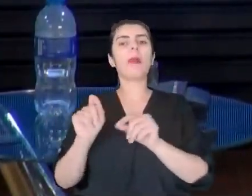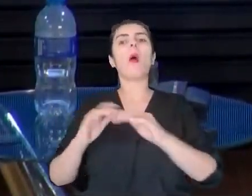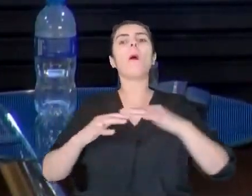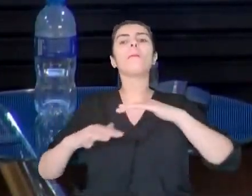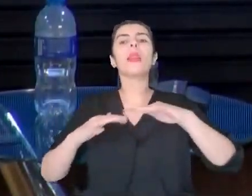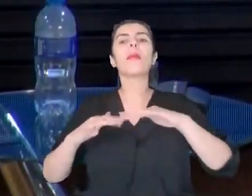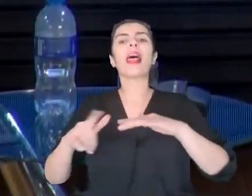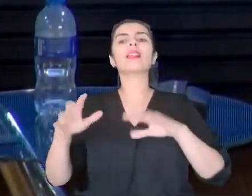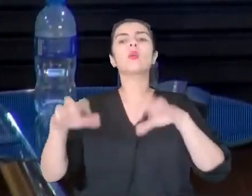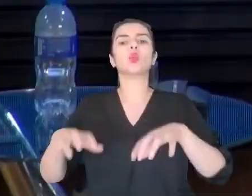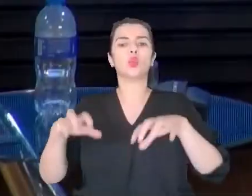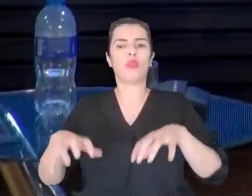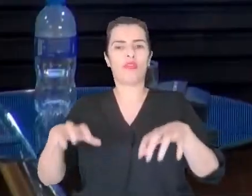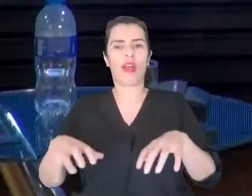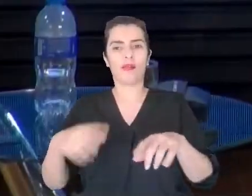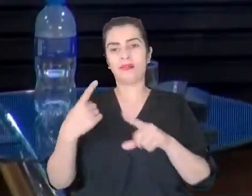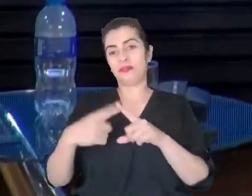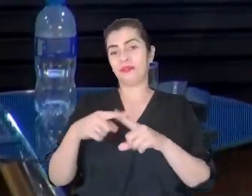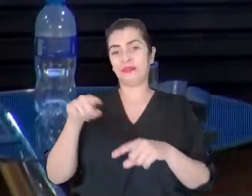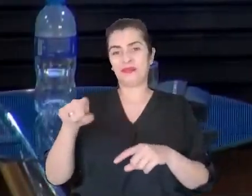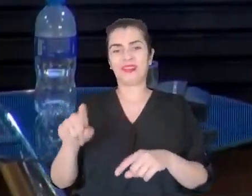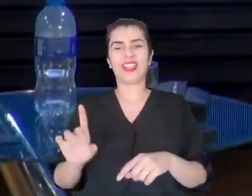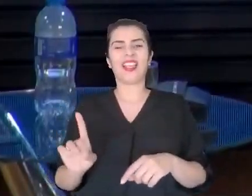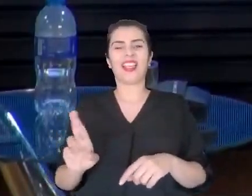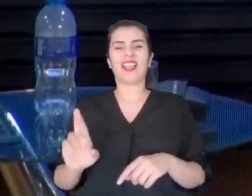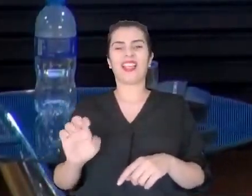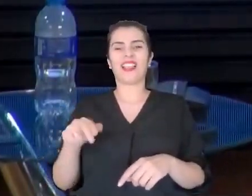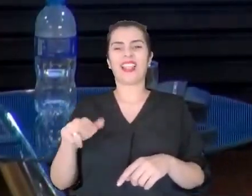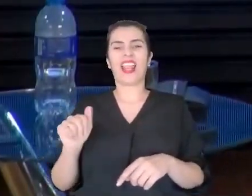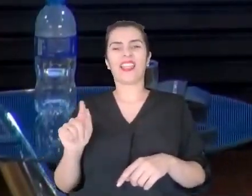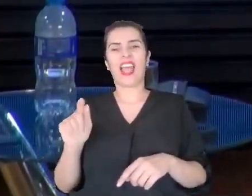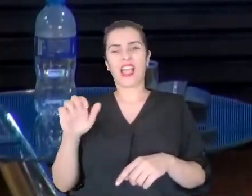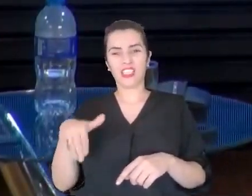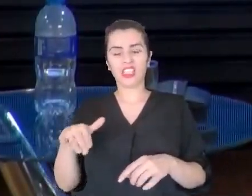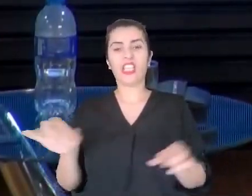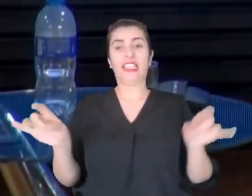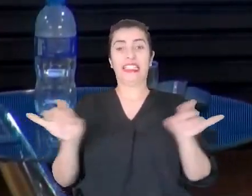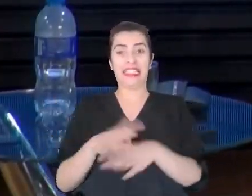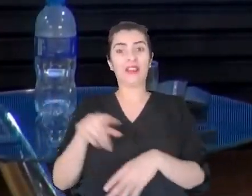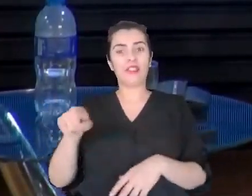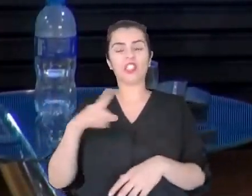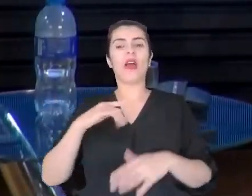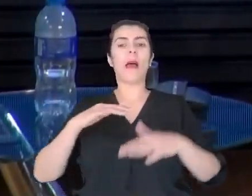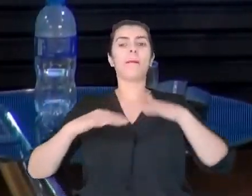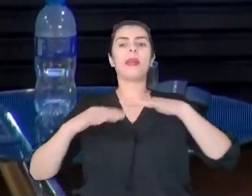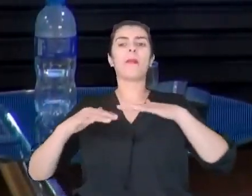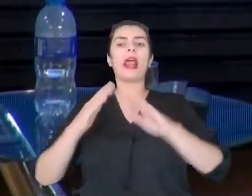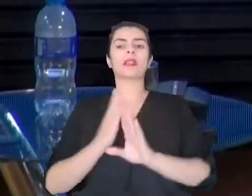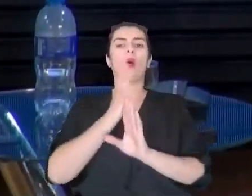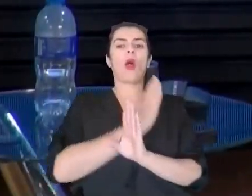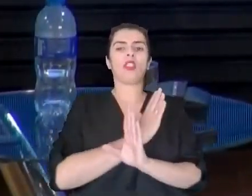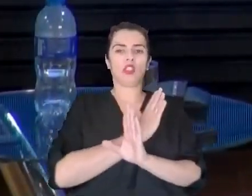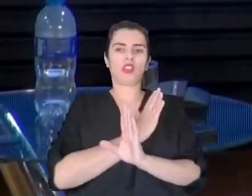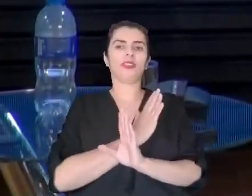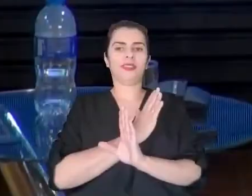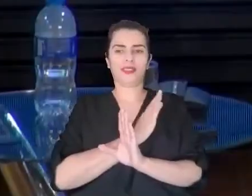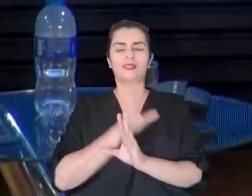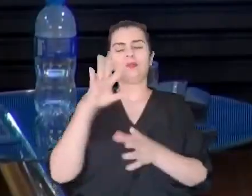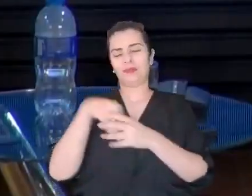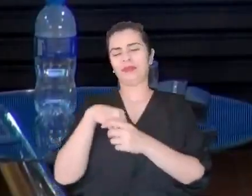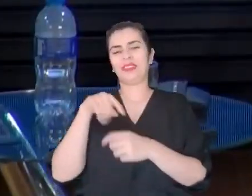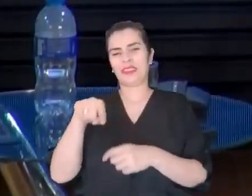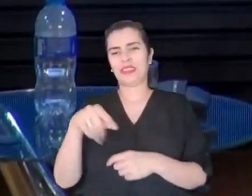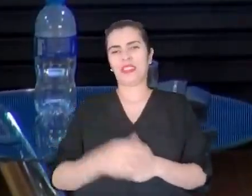drenagem definitiva, né, nas elevações superiores, né, ela faz parte dessa preparação período chuvoso também, desse controle durante o período